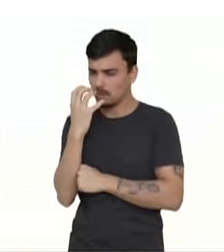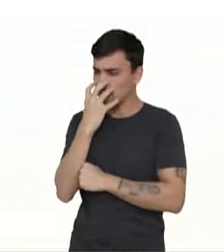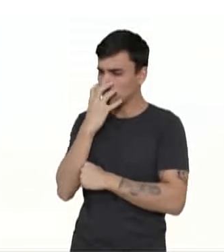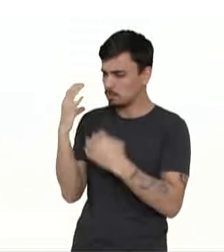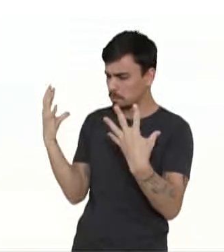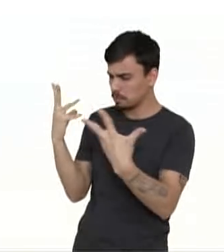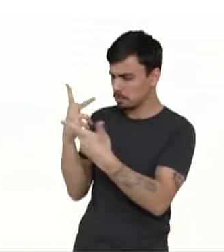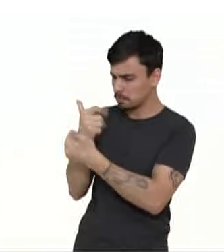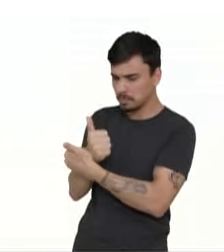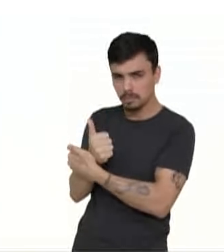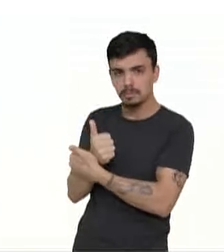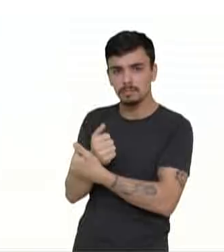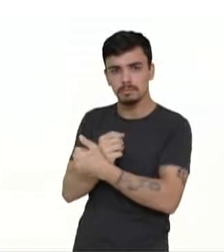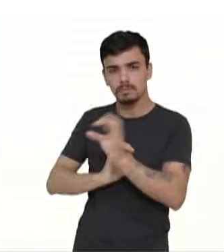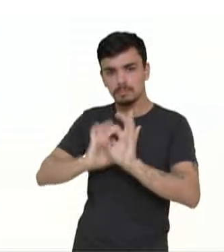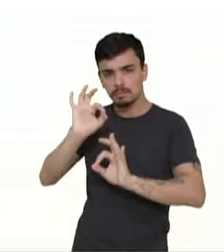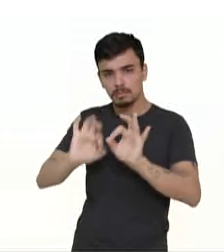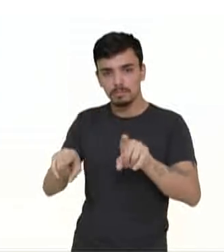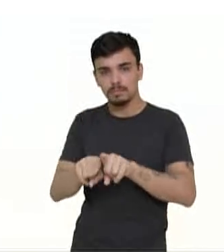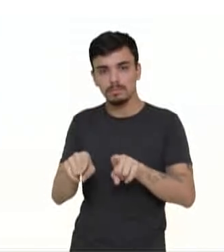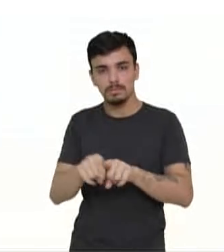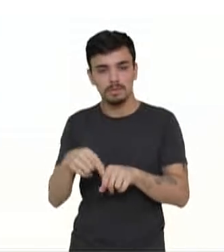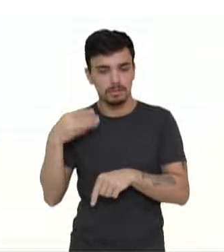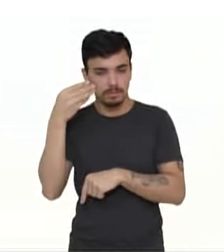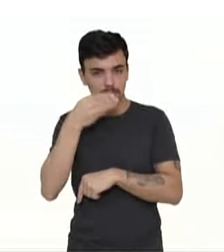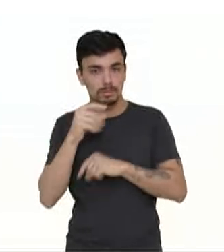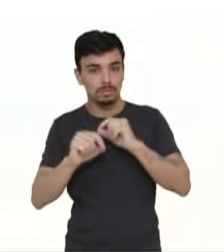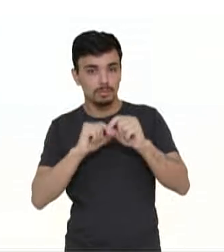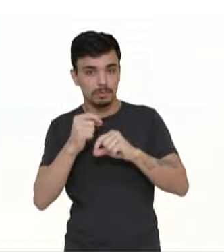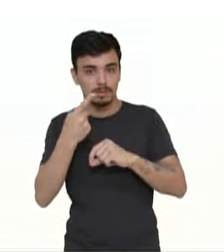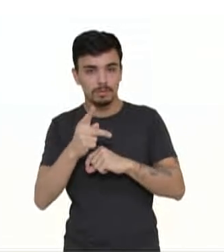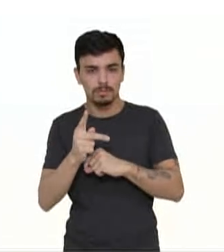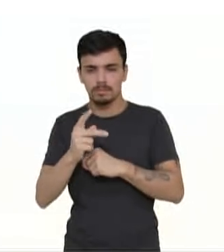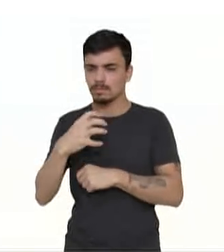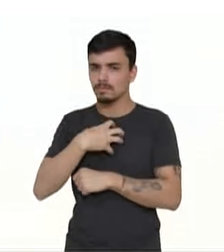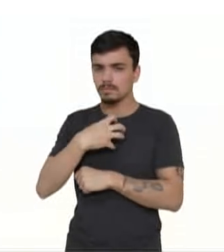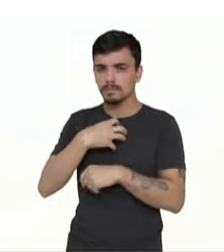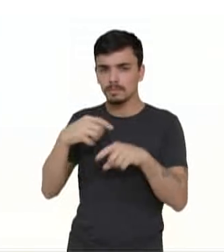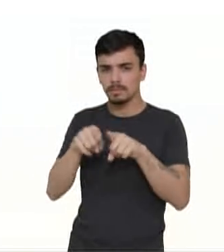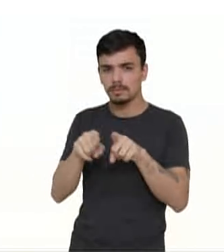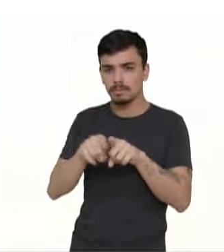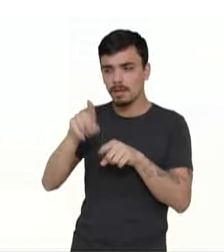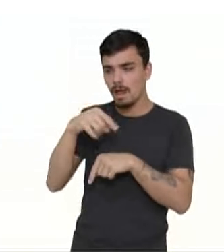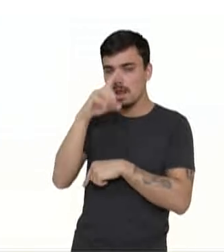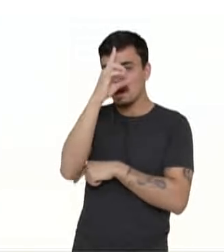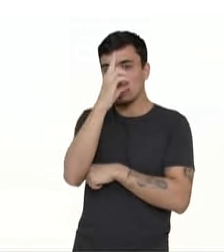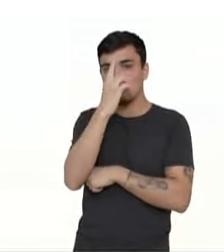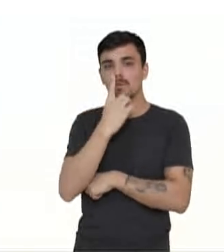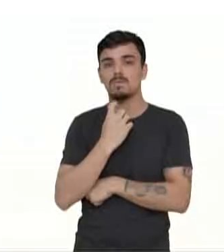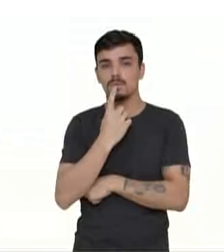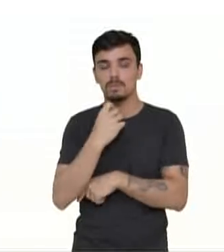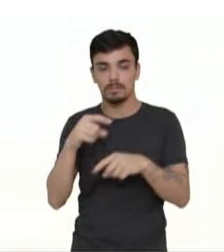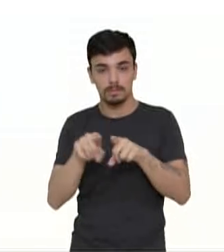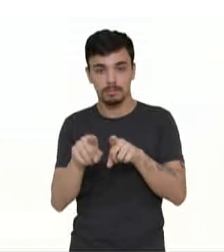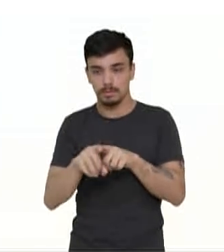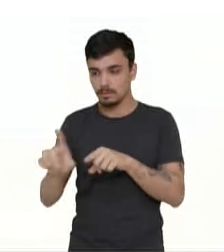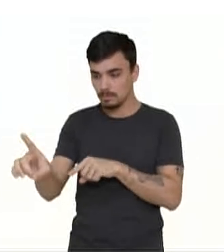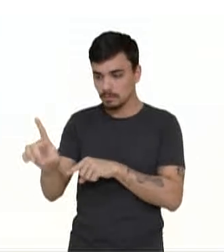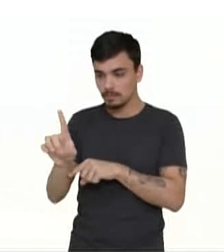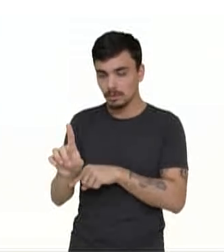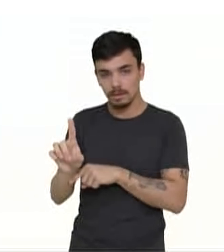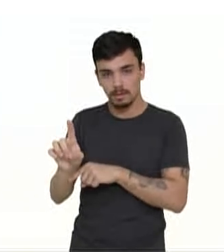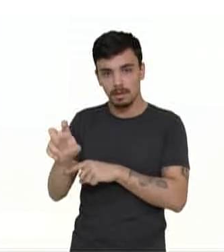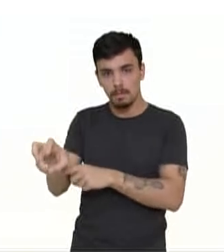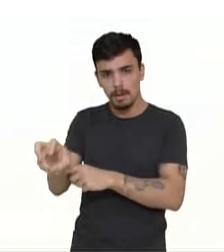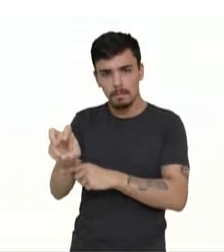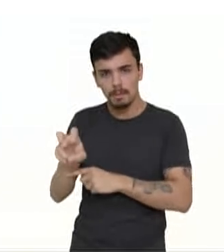e miserável, doce sob a sua fatalidade. Era um Basset ruivo. Lá vinha ele trotando,